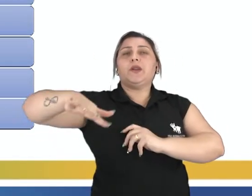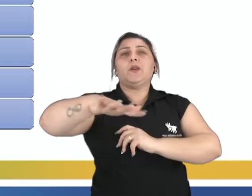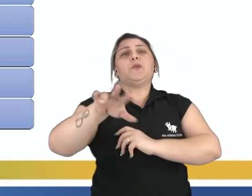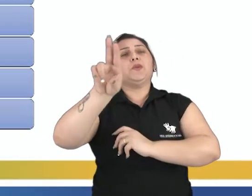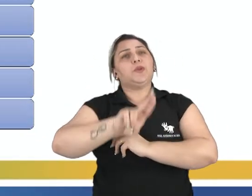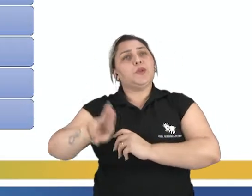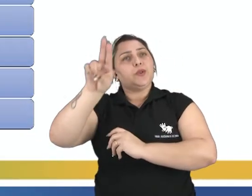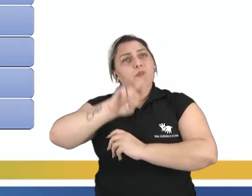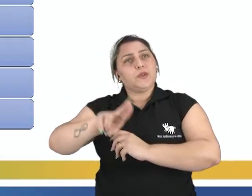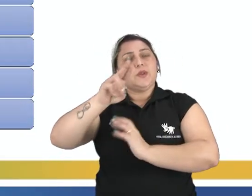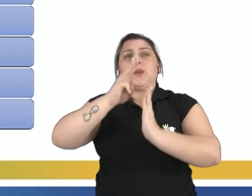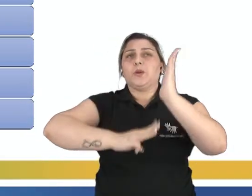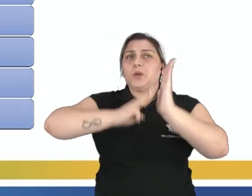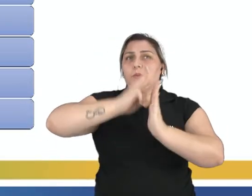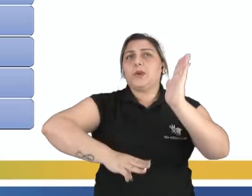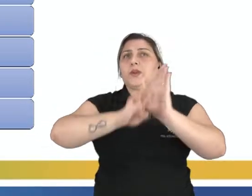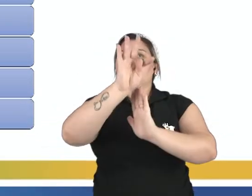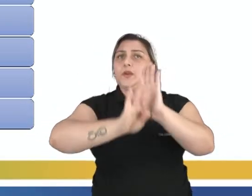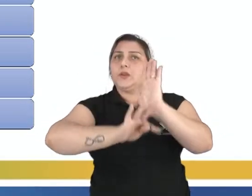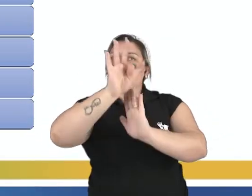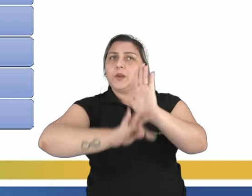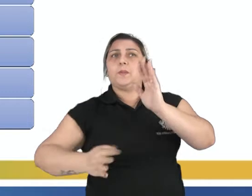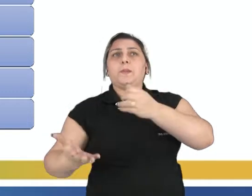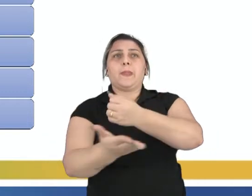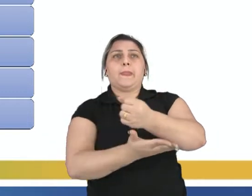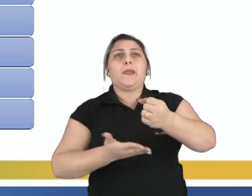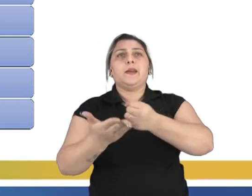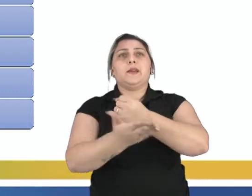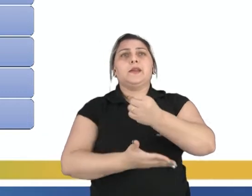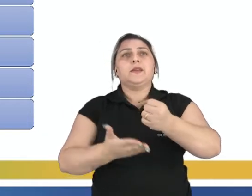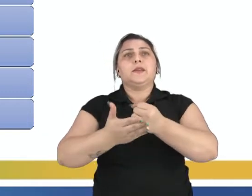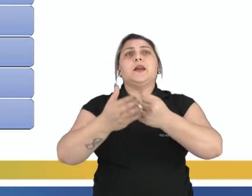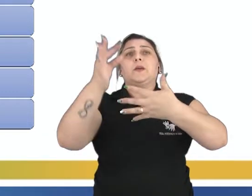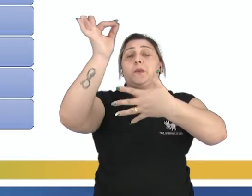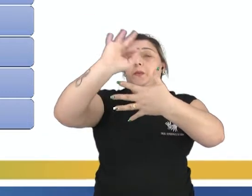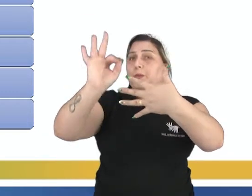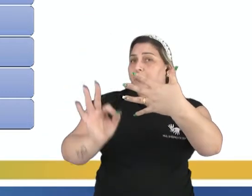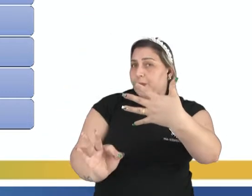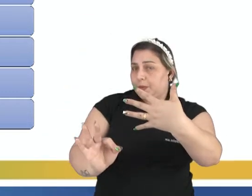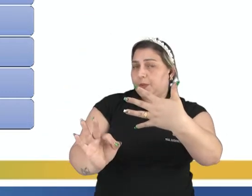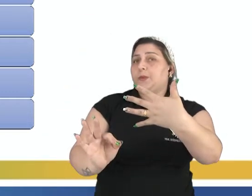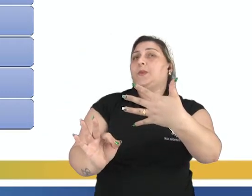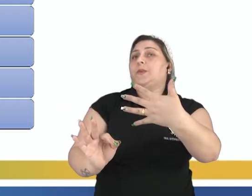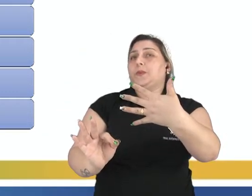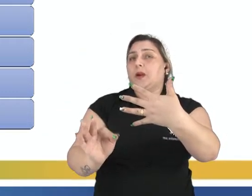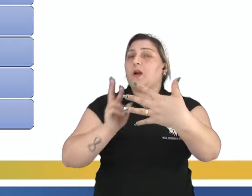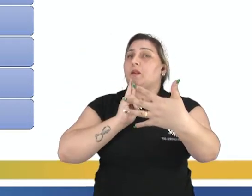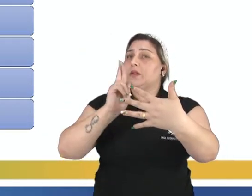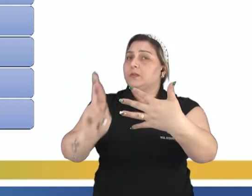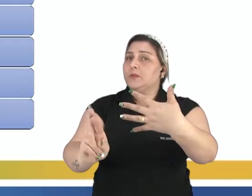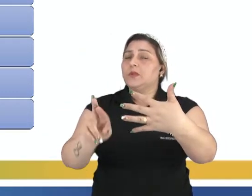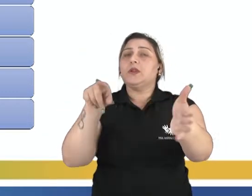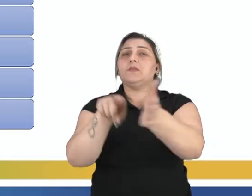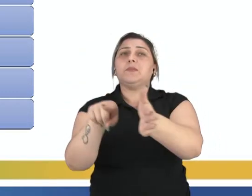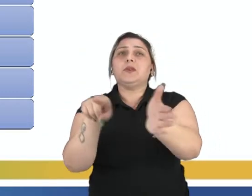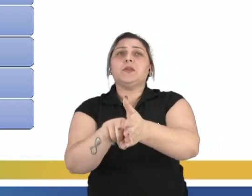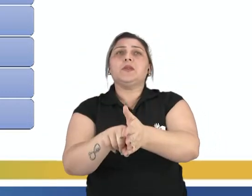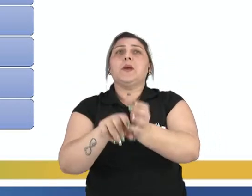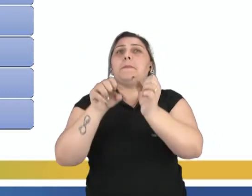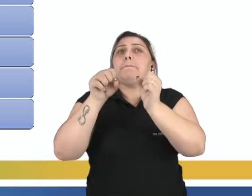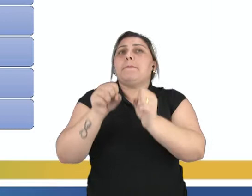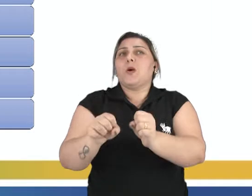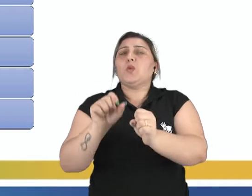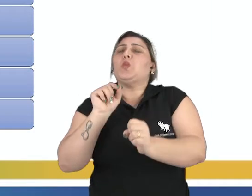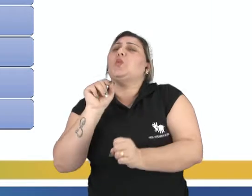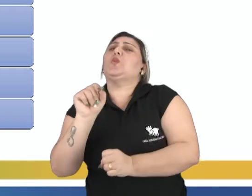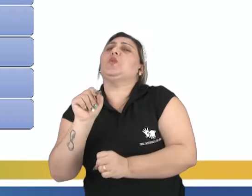utilizando o método de desenvolvimento textual baseado em quê? Em critério básico ao responder as perguntas. Essas perguntas